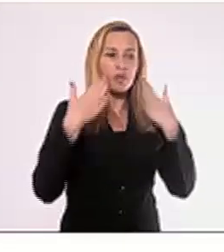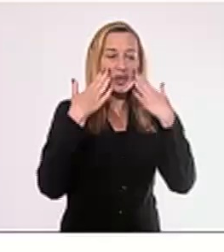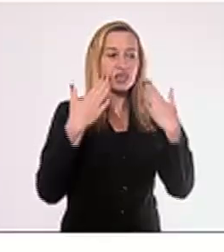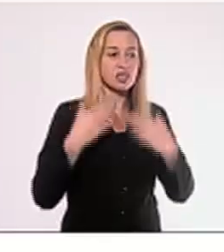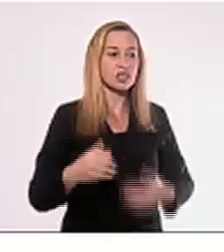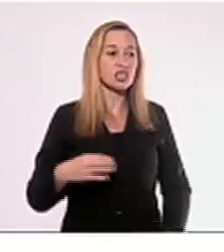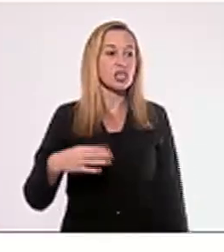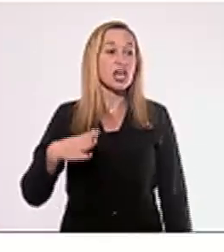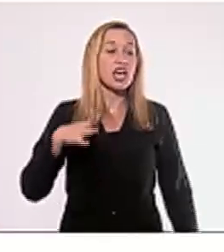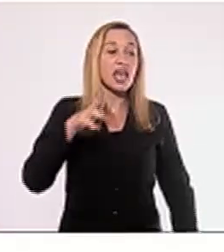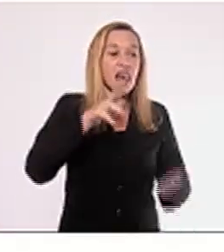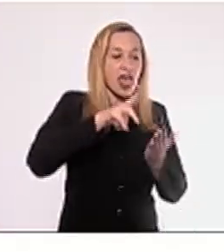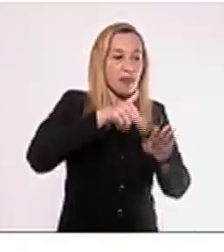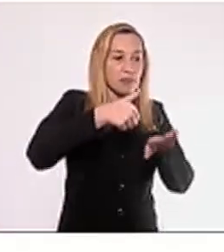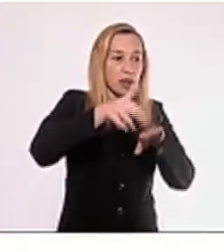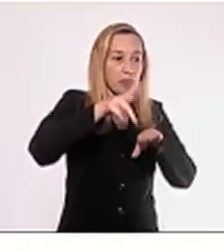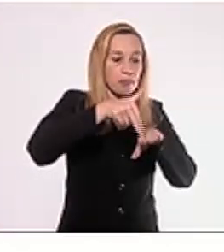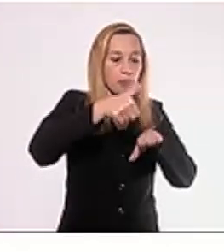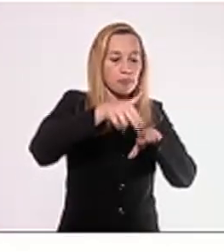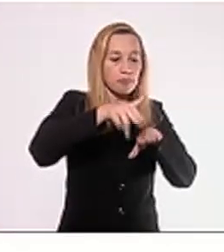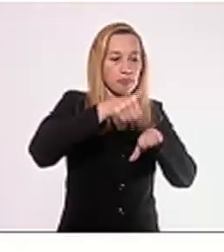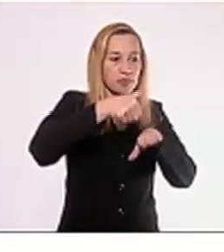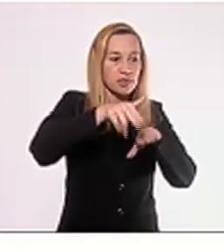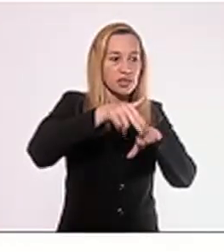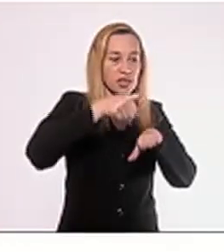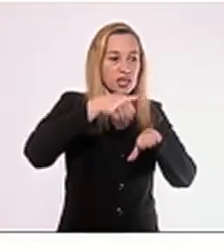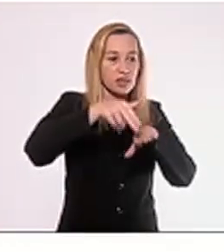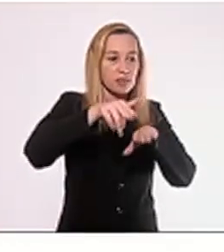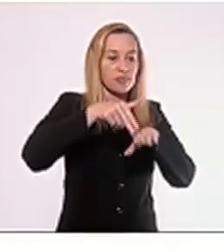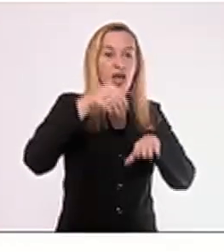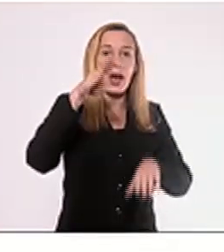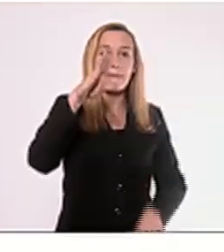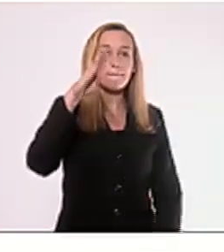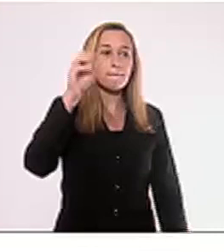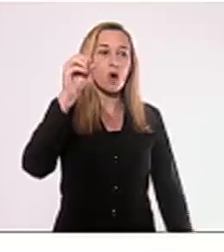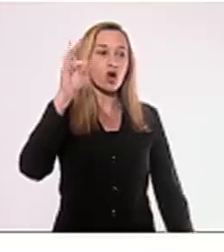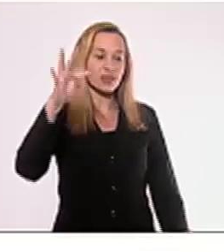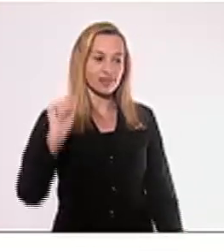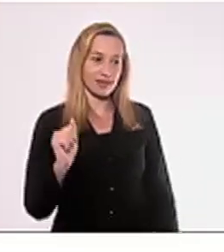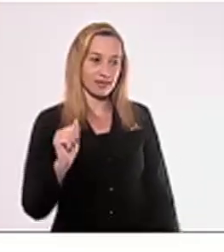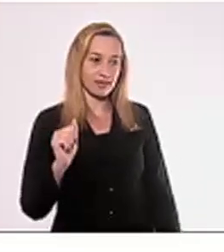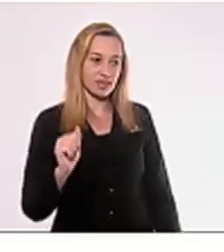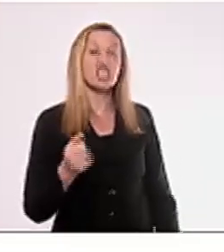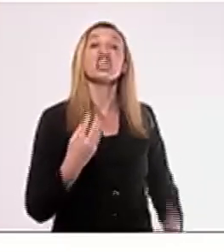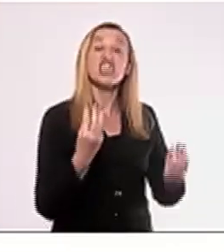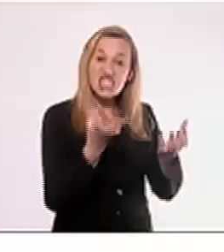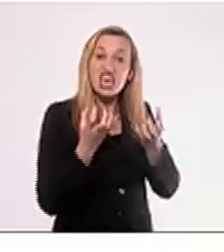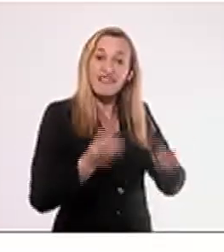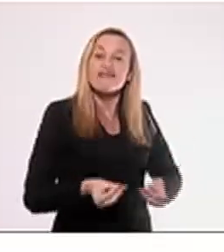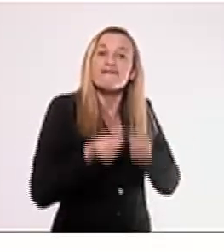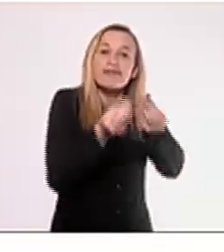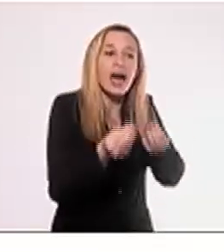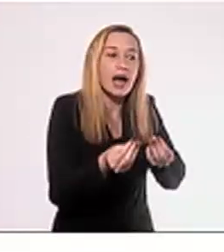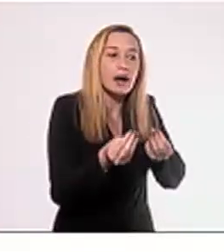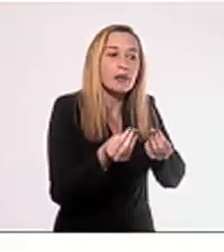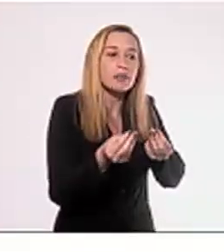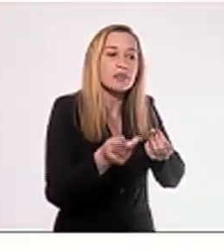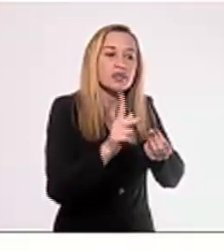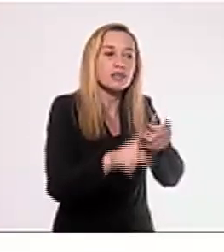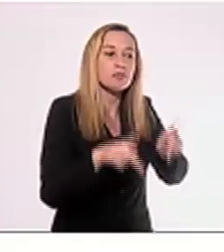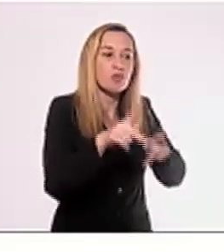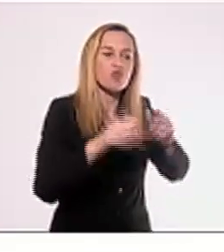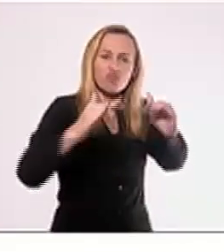as botas do Trump, que quer dar para essa galera toda a